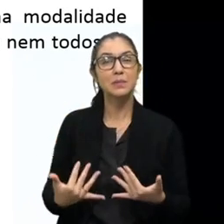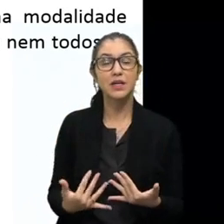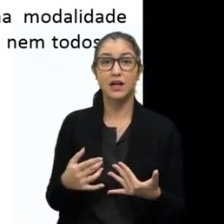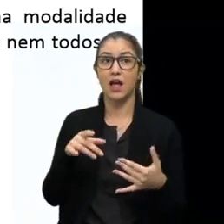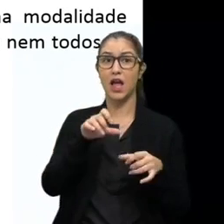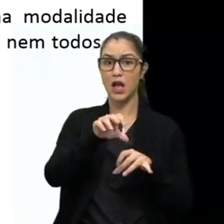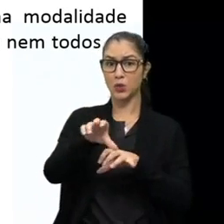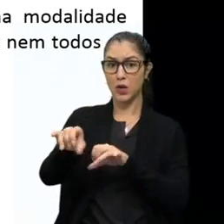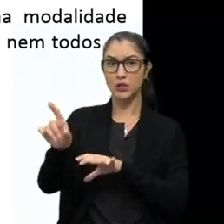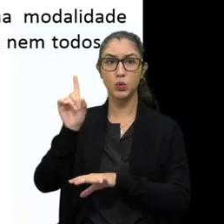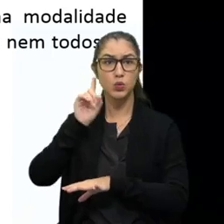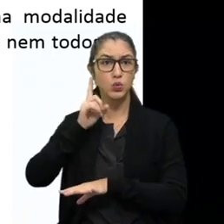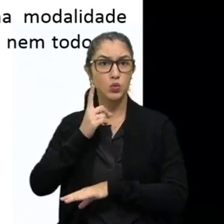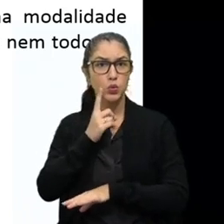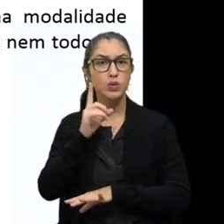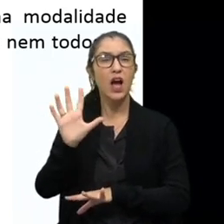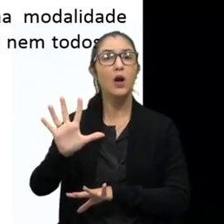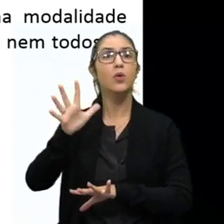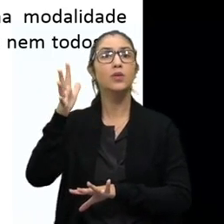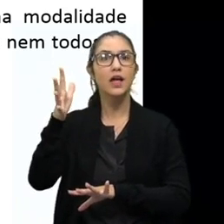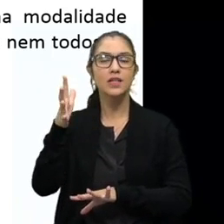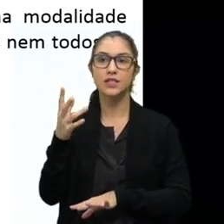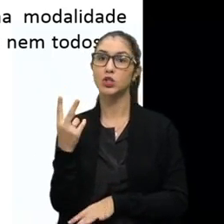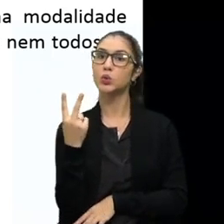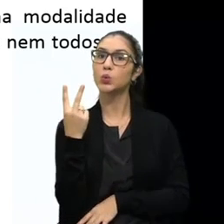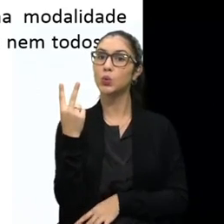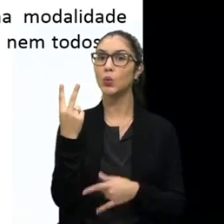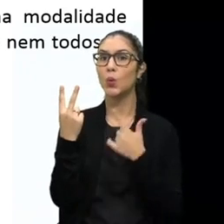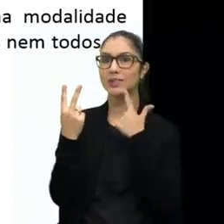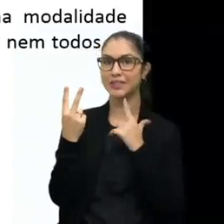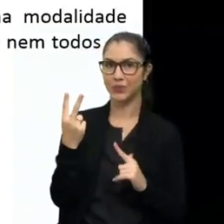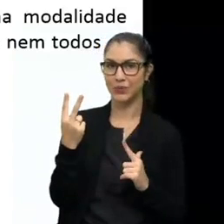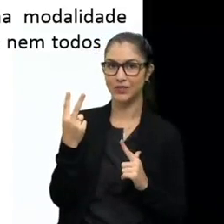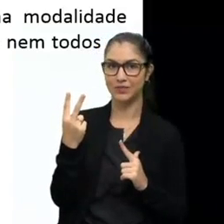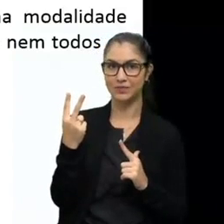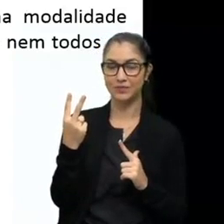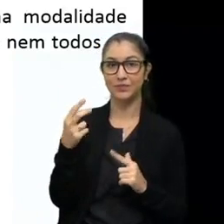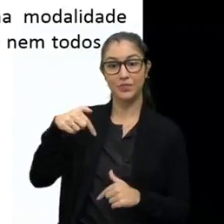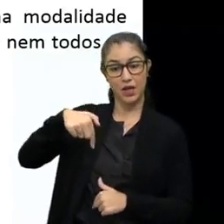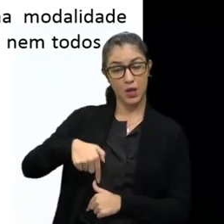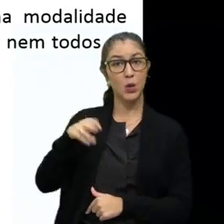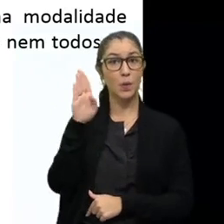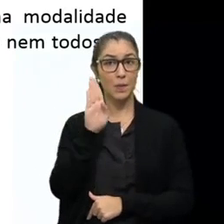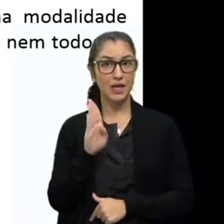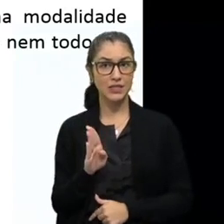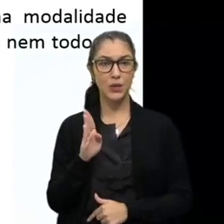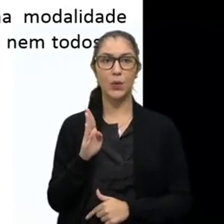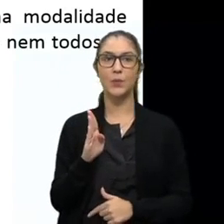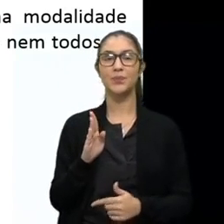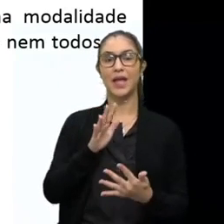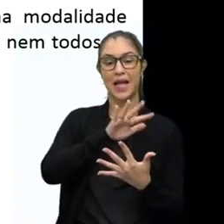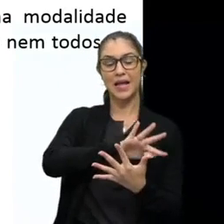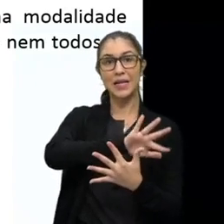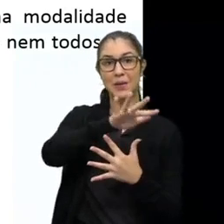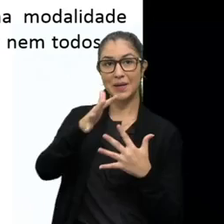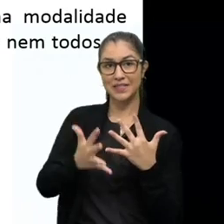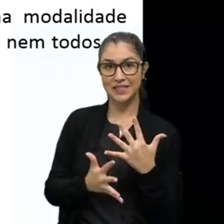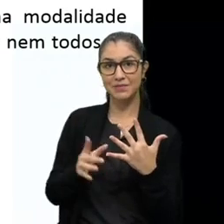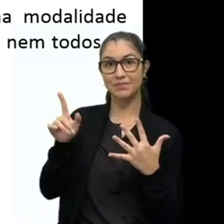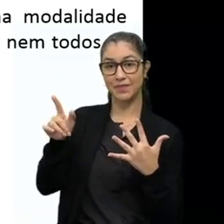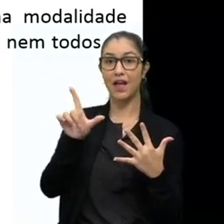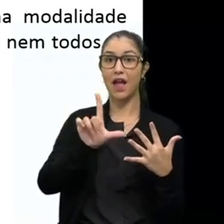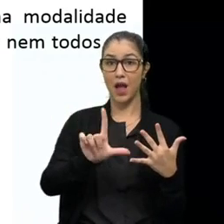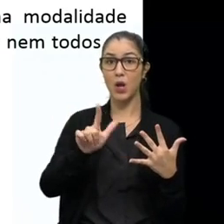que a educação para os surdos acontece em duas línguas. No Brasil, a língua brasileira de sinais é a